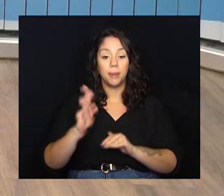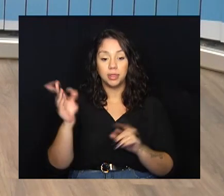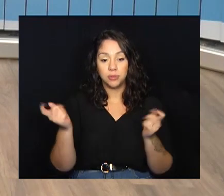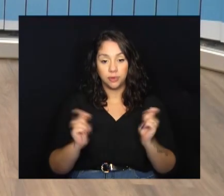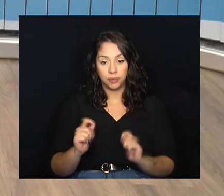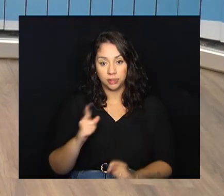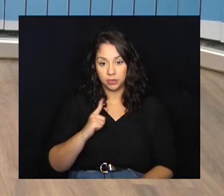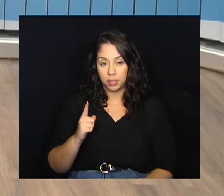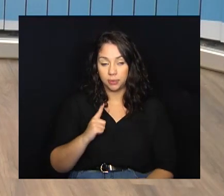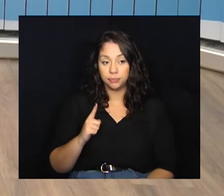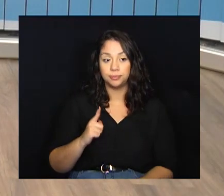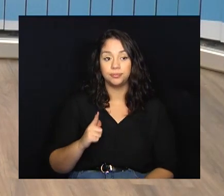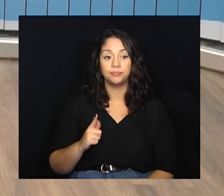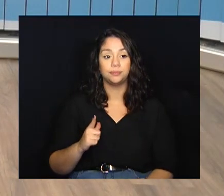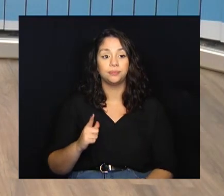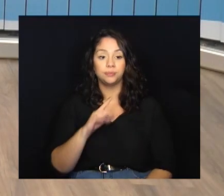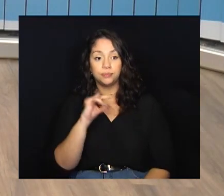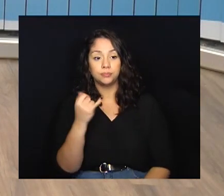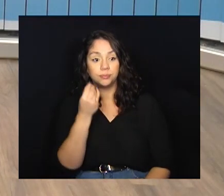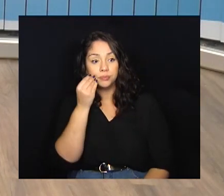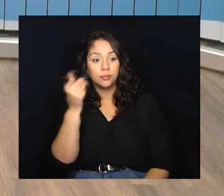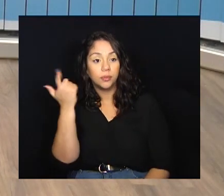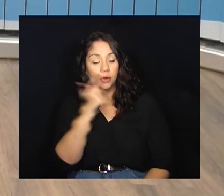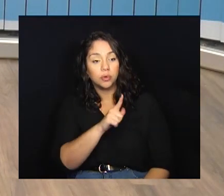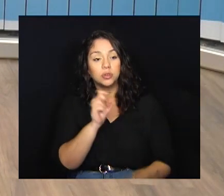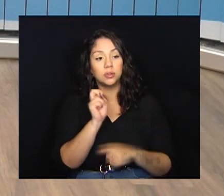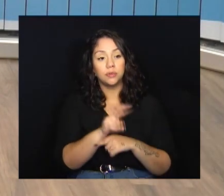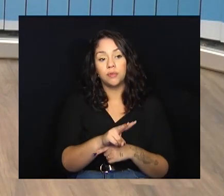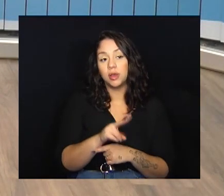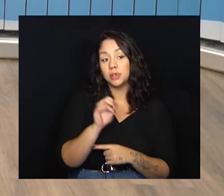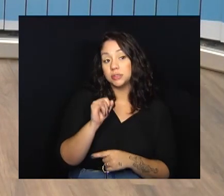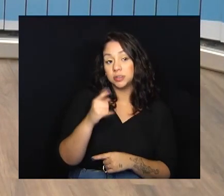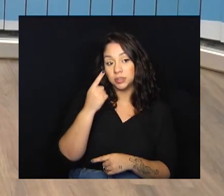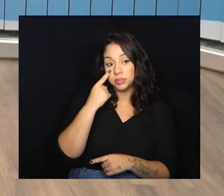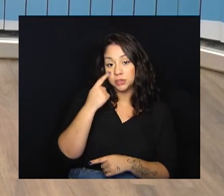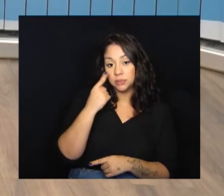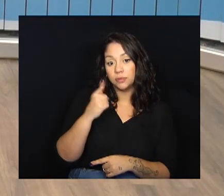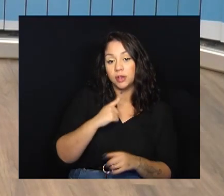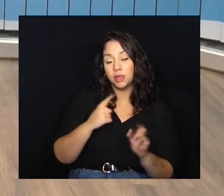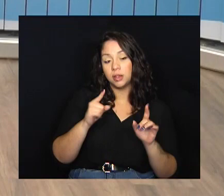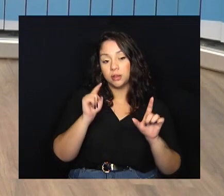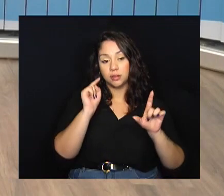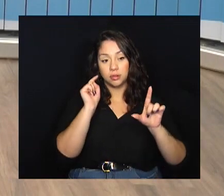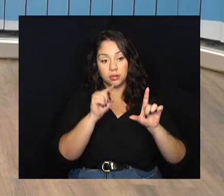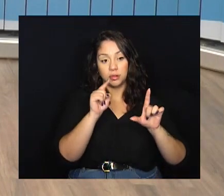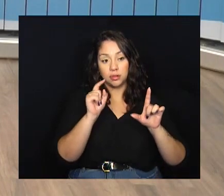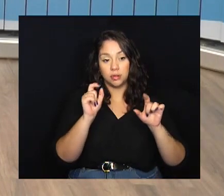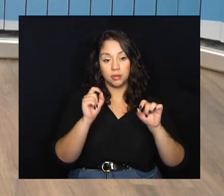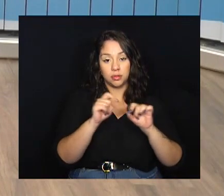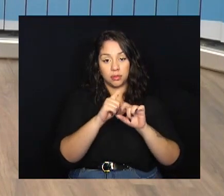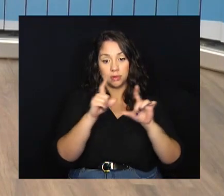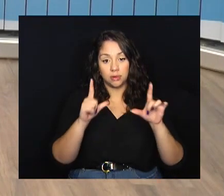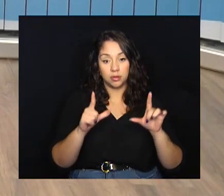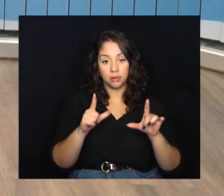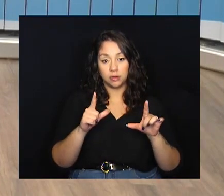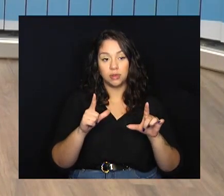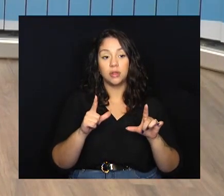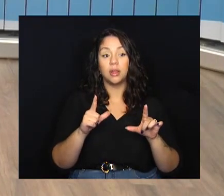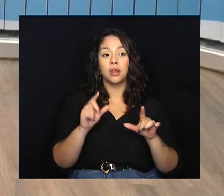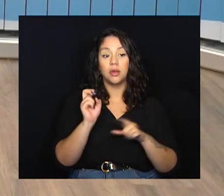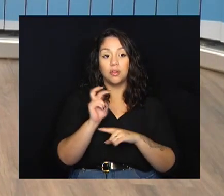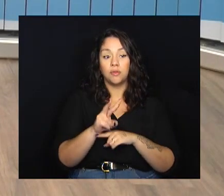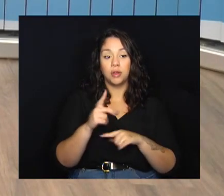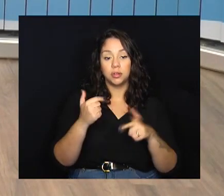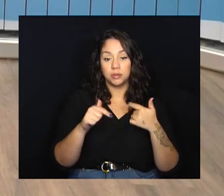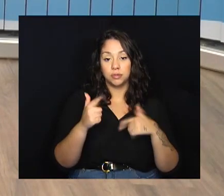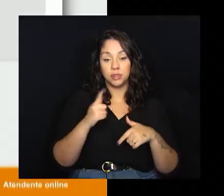for você tem de conseguir uma vaga E aí se a gente for aqui ó clicando em vagas de emprego vai abrir as